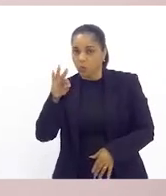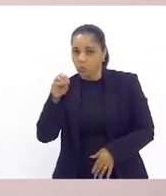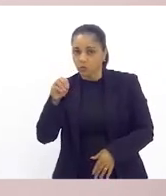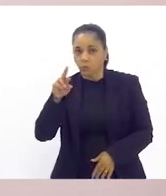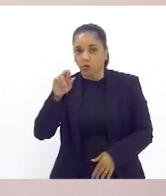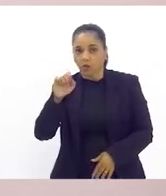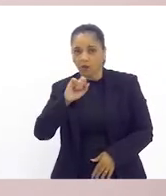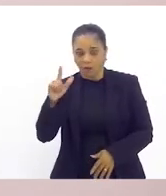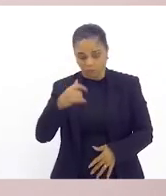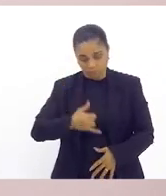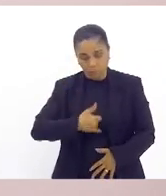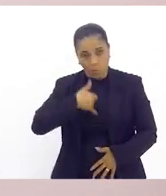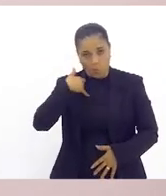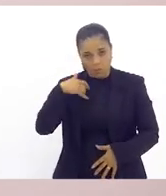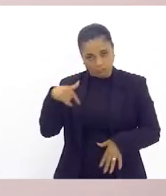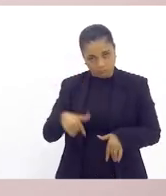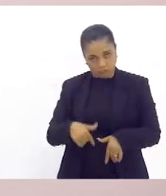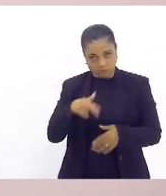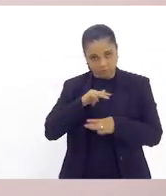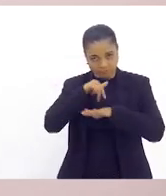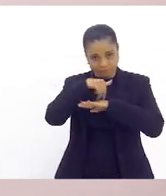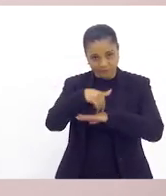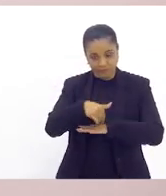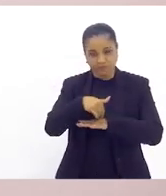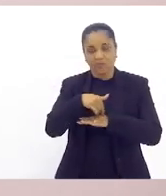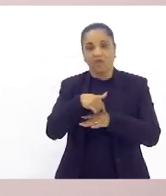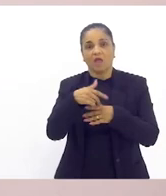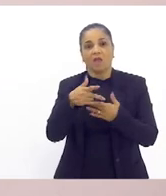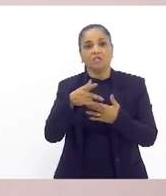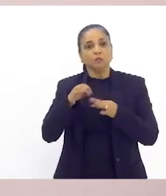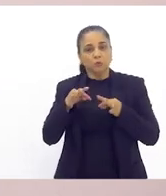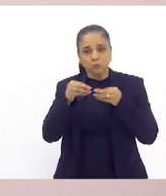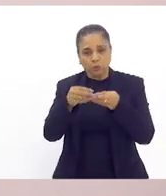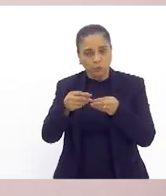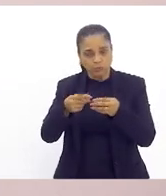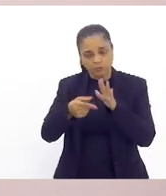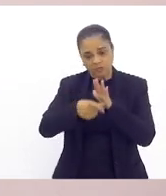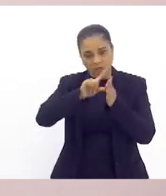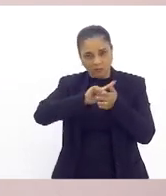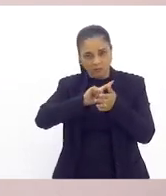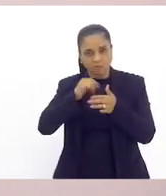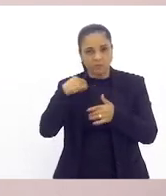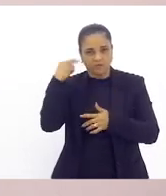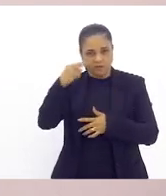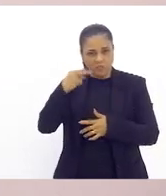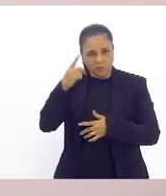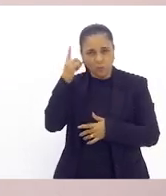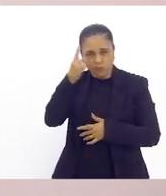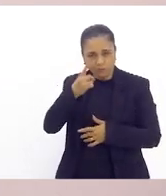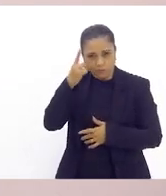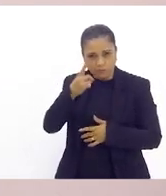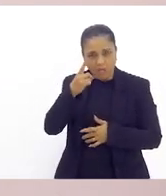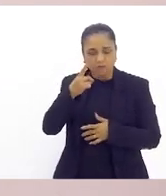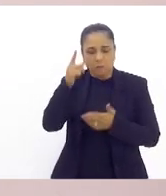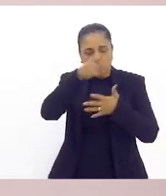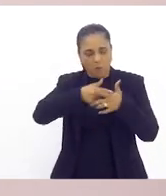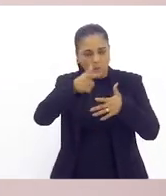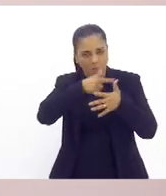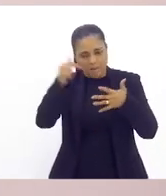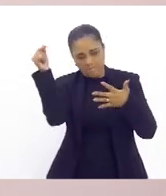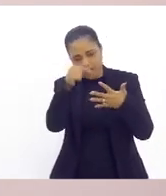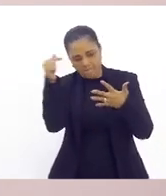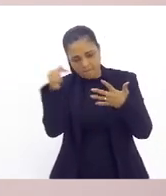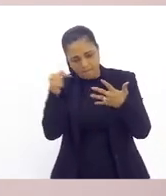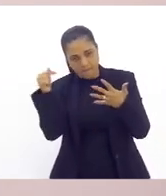estar aqui né Depois suceder né todas as autoridades que falaram que levantaram todas as problemáticas que a gente tem